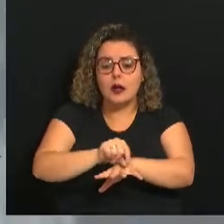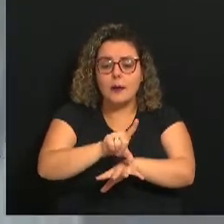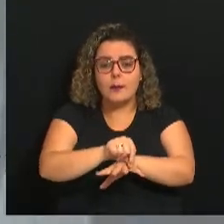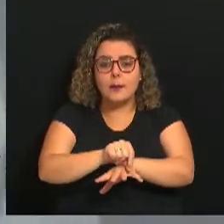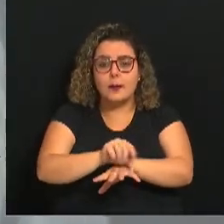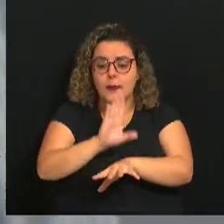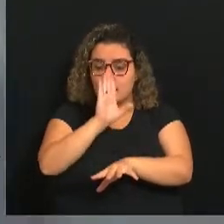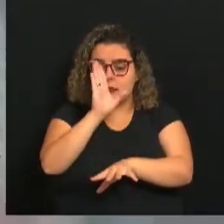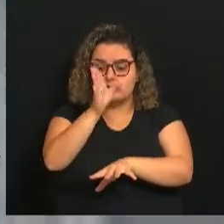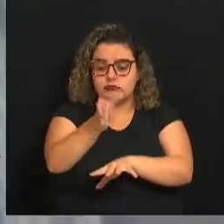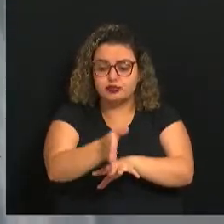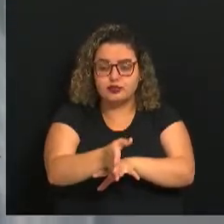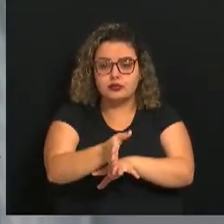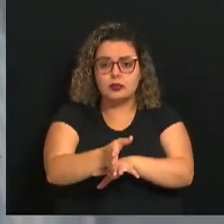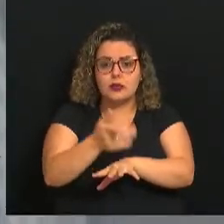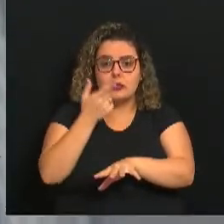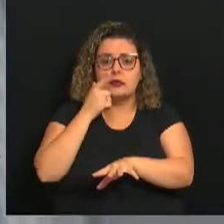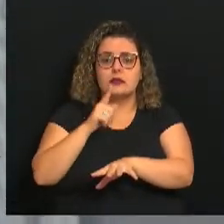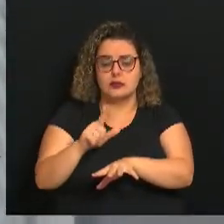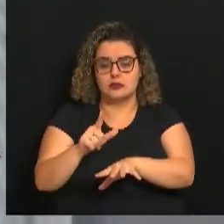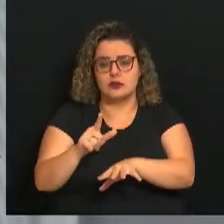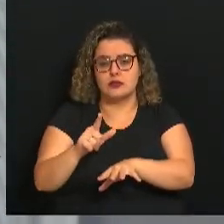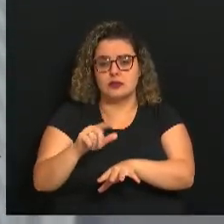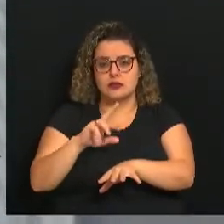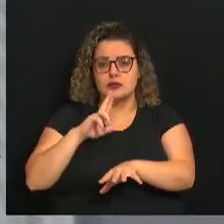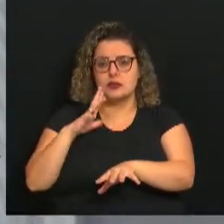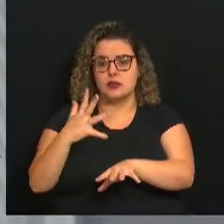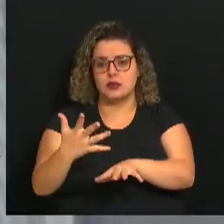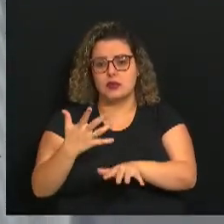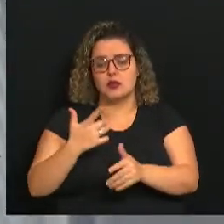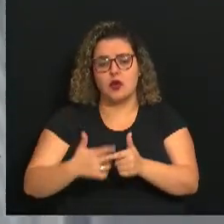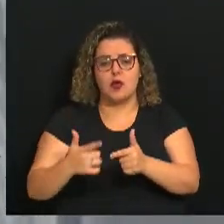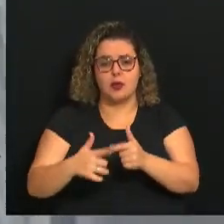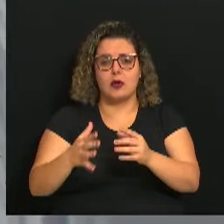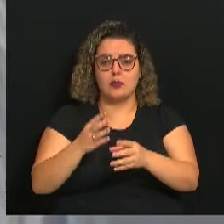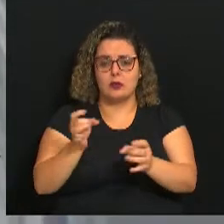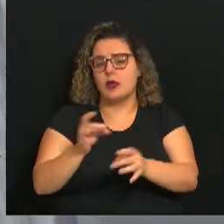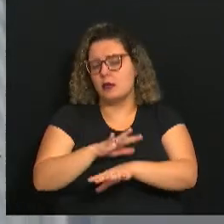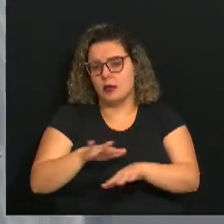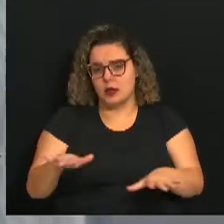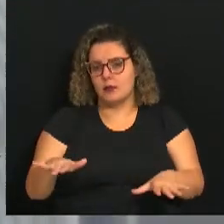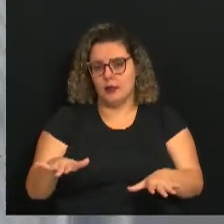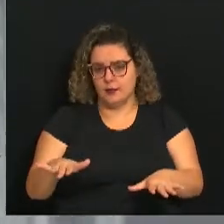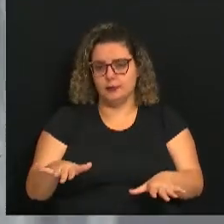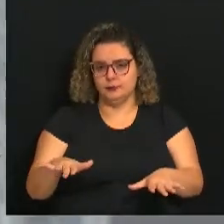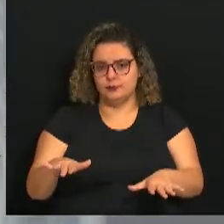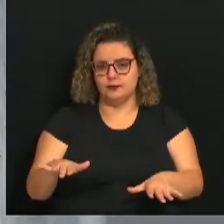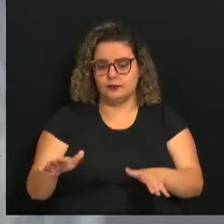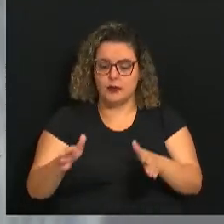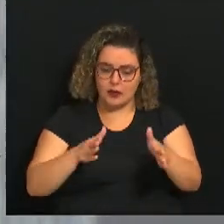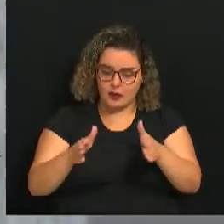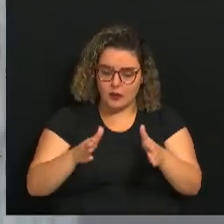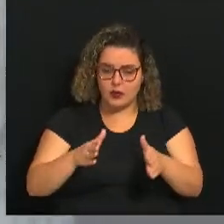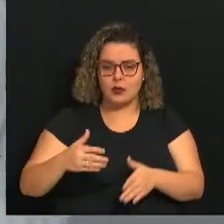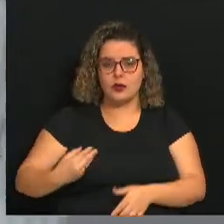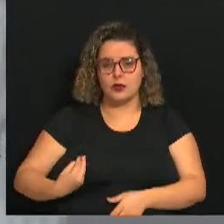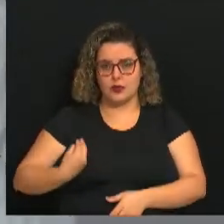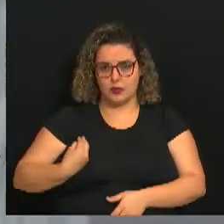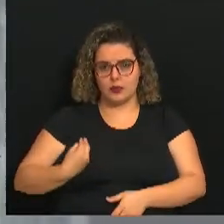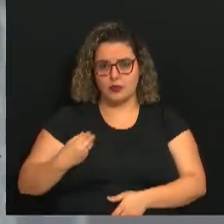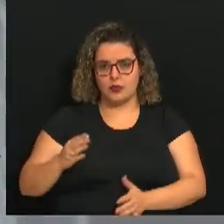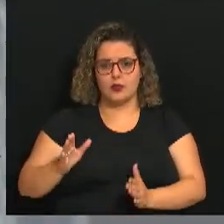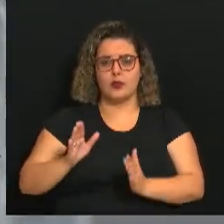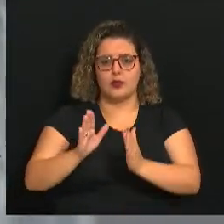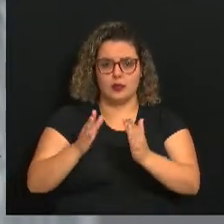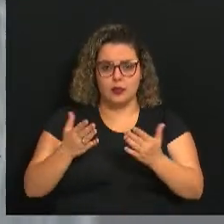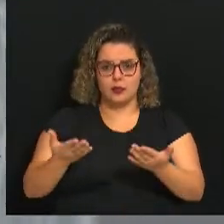esse tema que tem sido recorrente no último período, dada a situação que nós estamos enfrentando